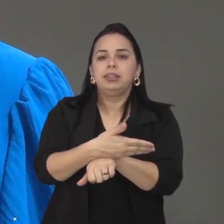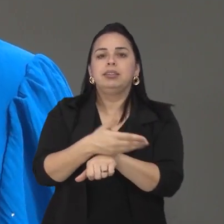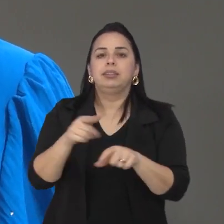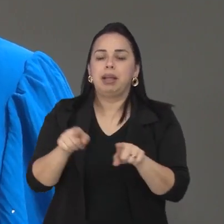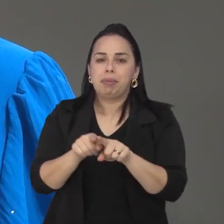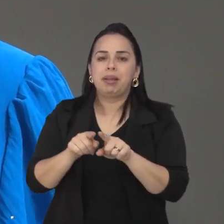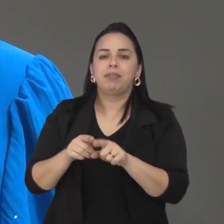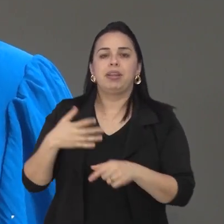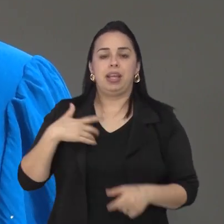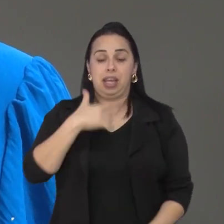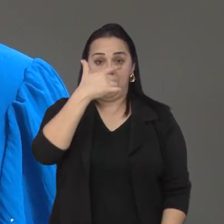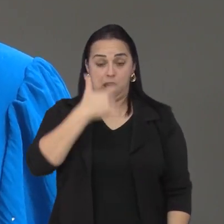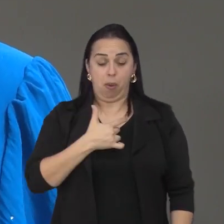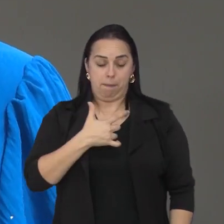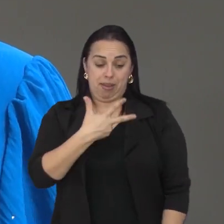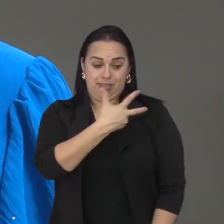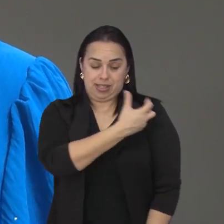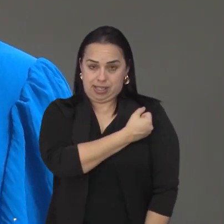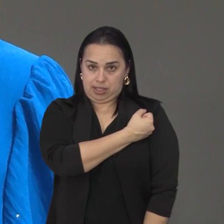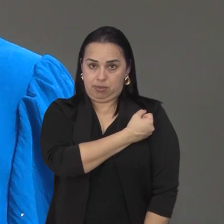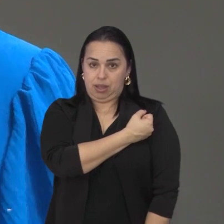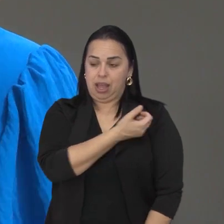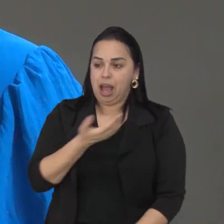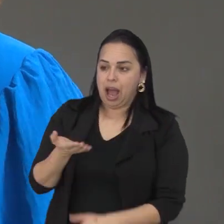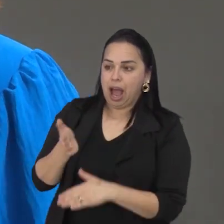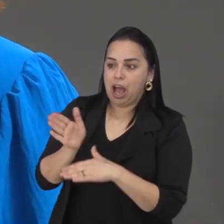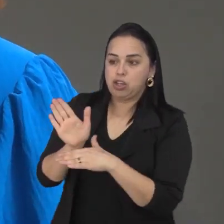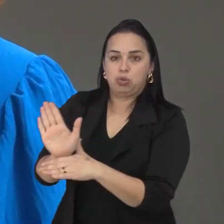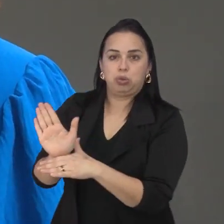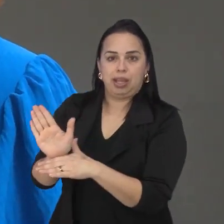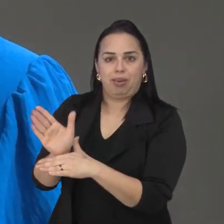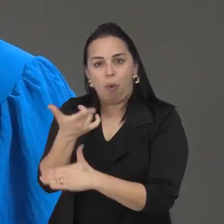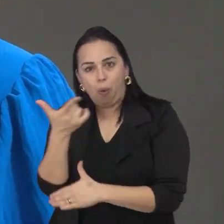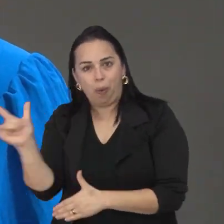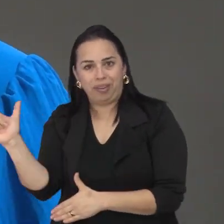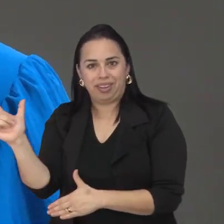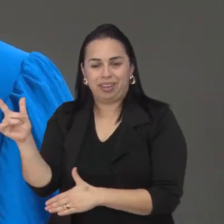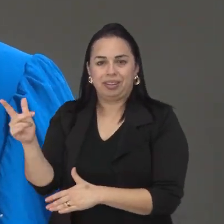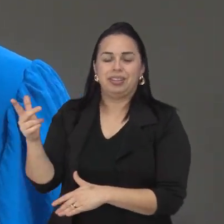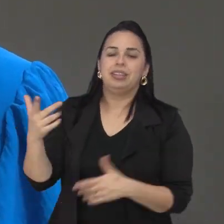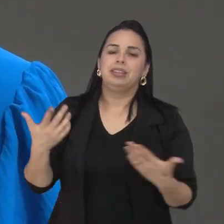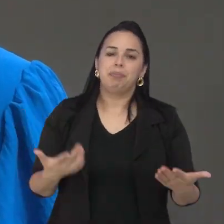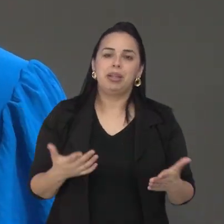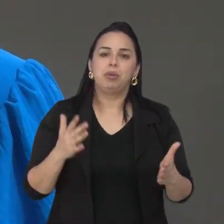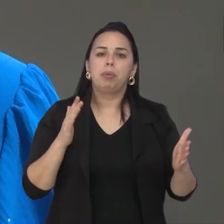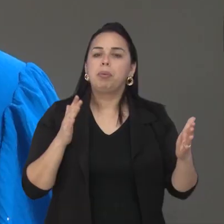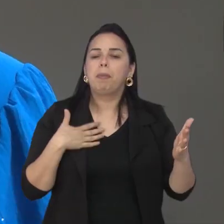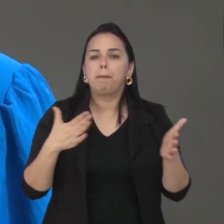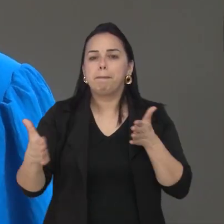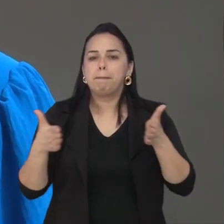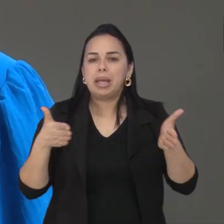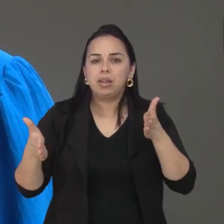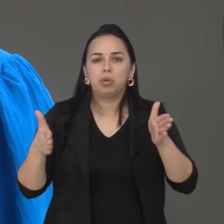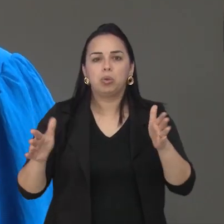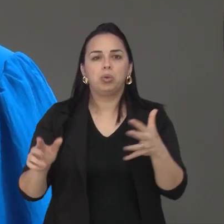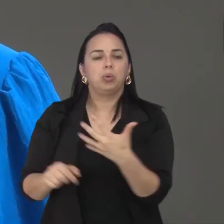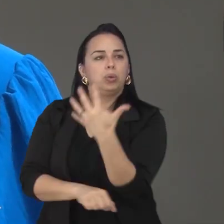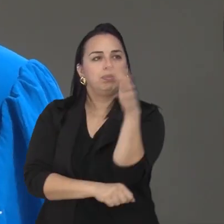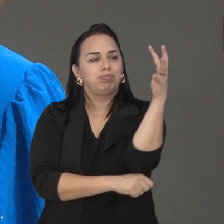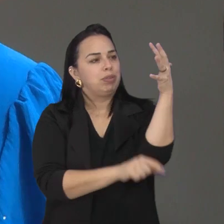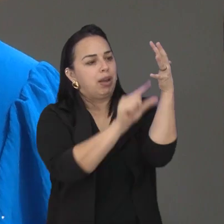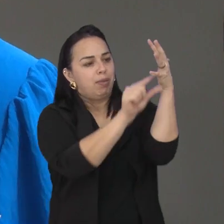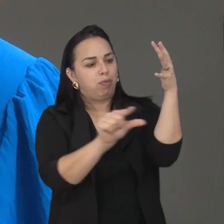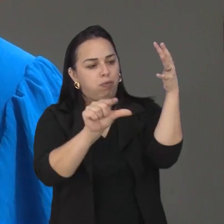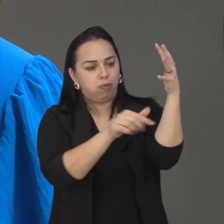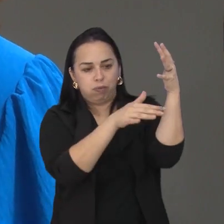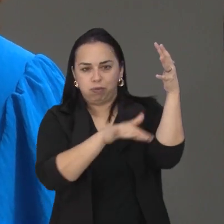para você ter essa mobilização coletiva. Quando eu me vacino e acabo protegendo o outro. Quando entrou no outono, a